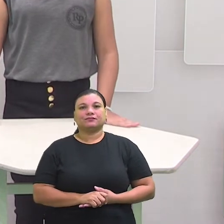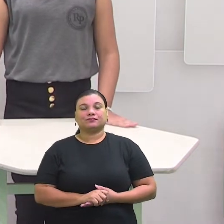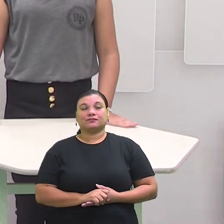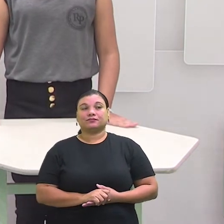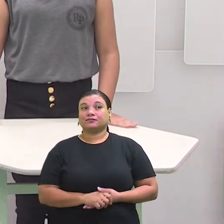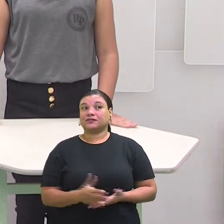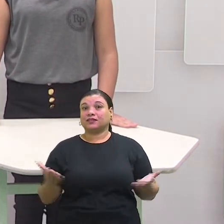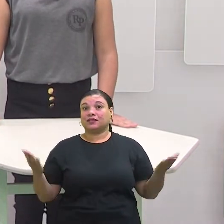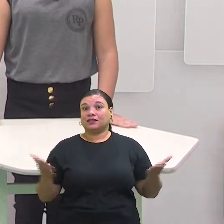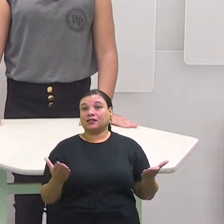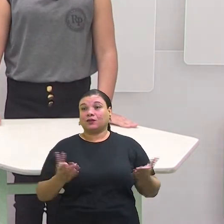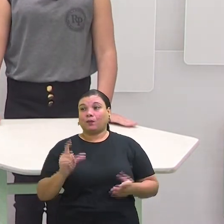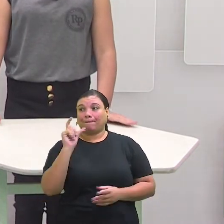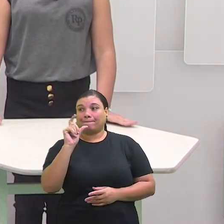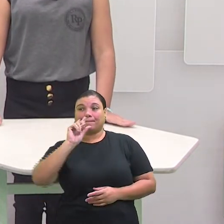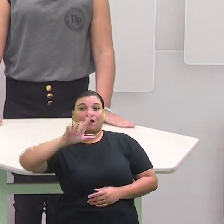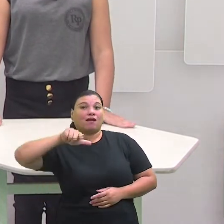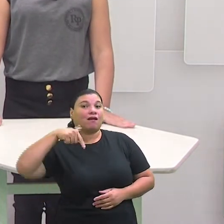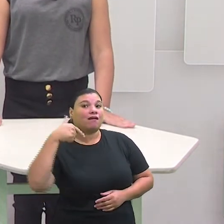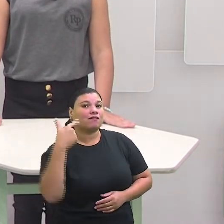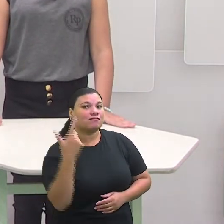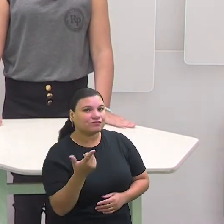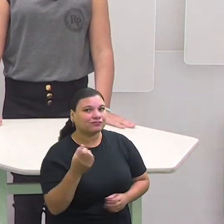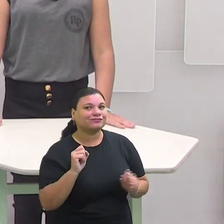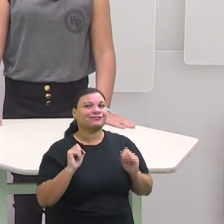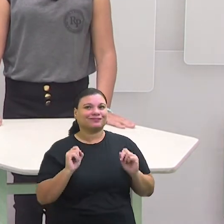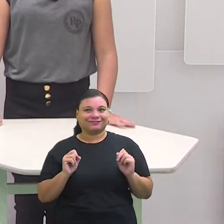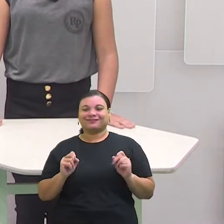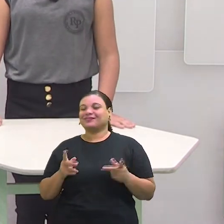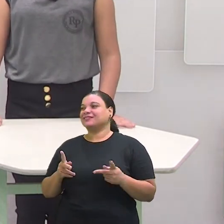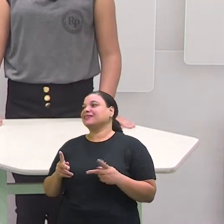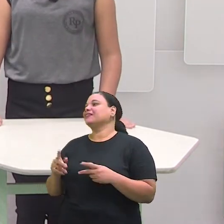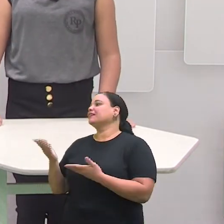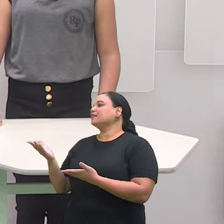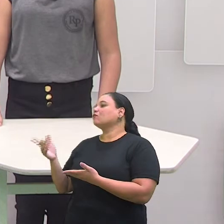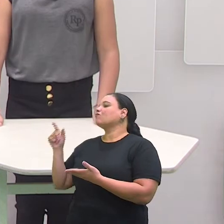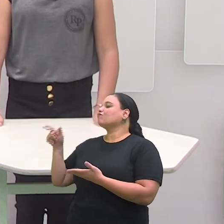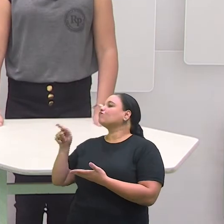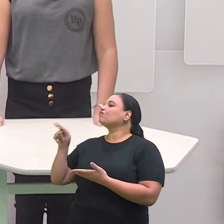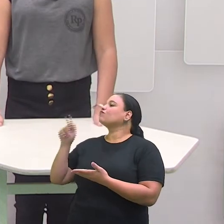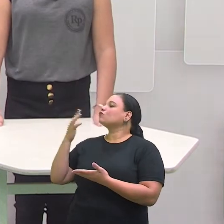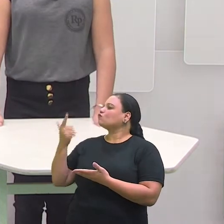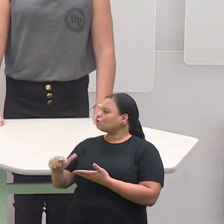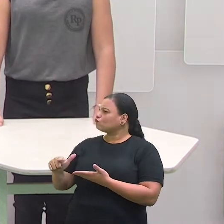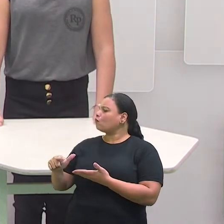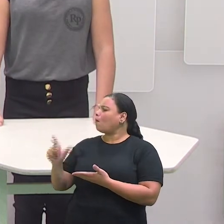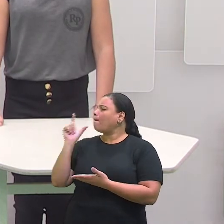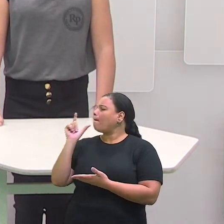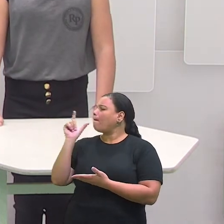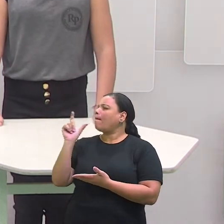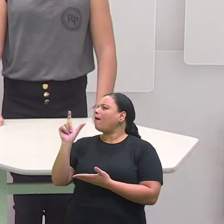Vamos para a próxima palavra agora, gente. Nicole, a sua vez. E a sua palavra é